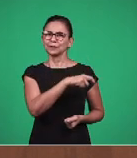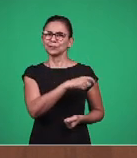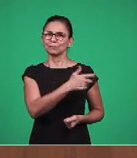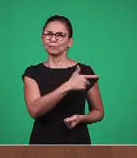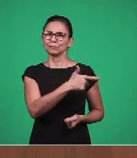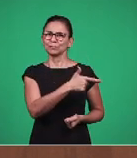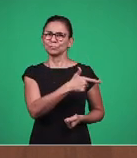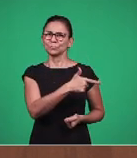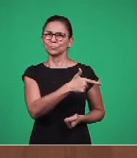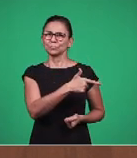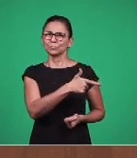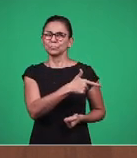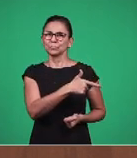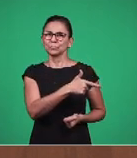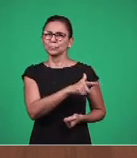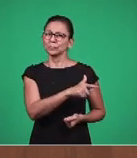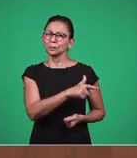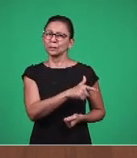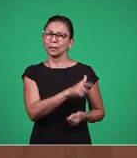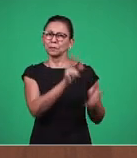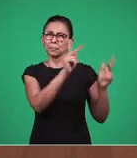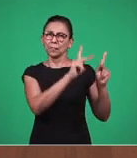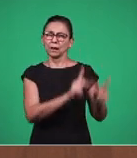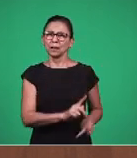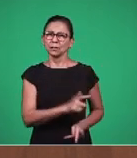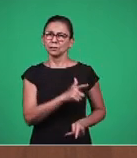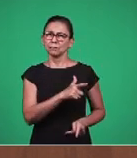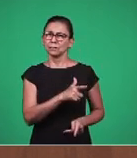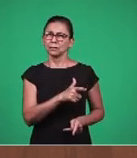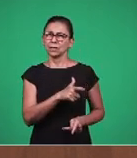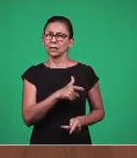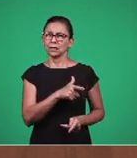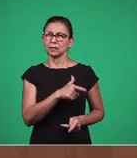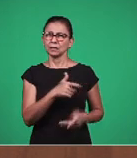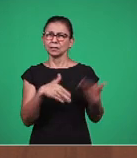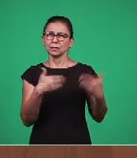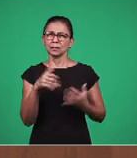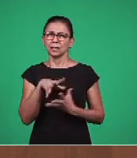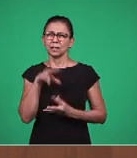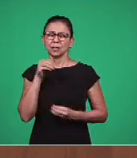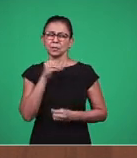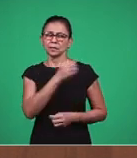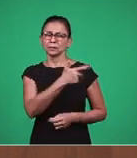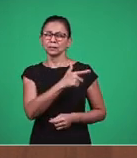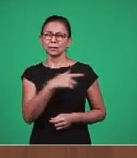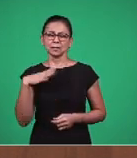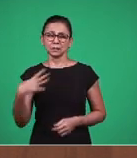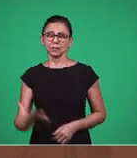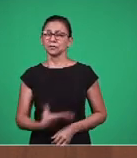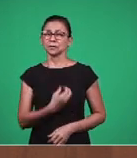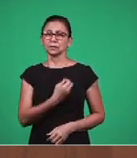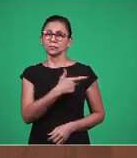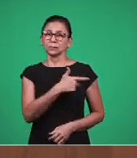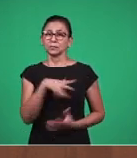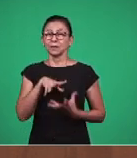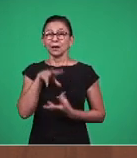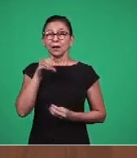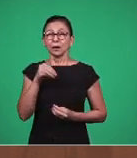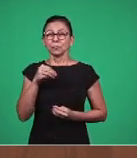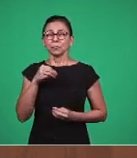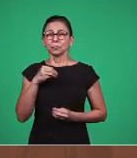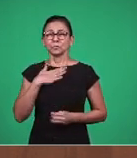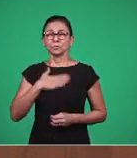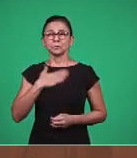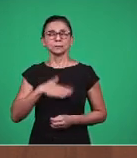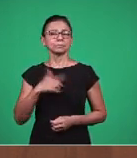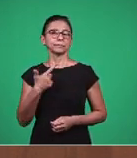precisam, especialmente para a sua alma. Não há descanso para a alma.